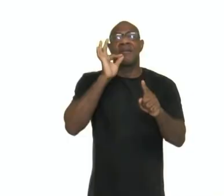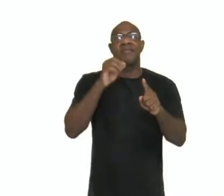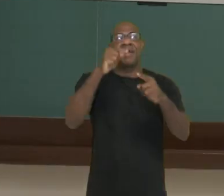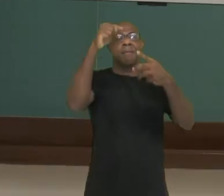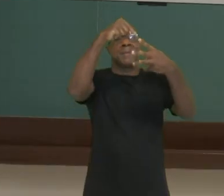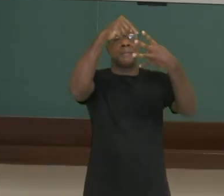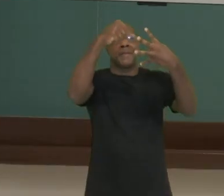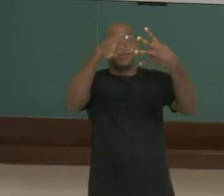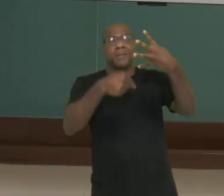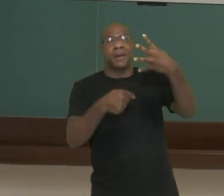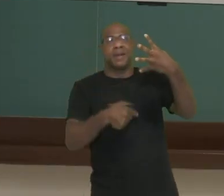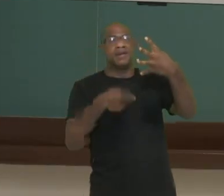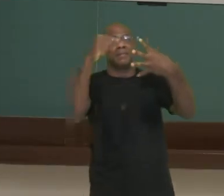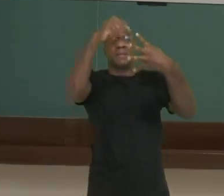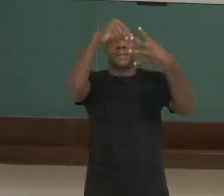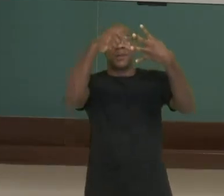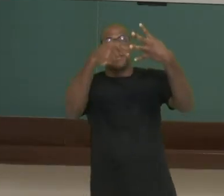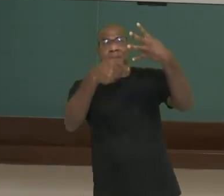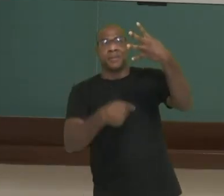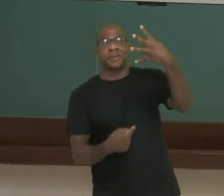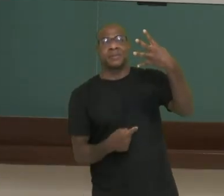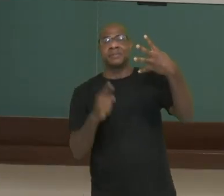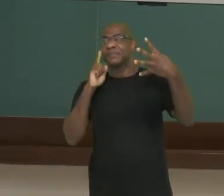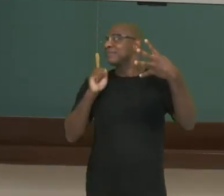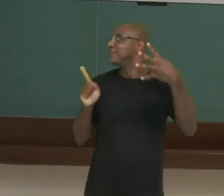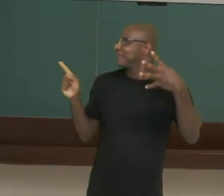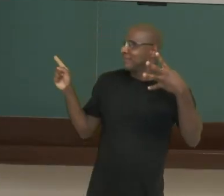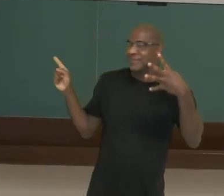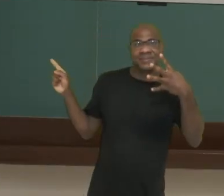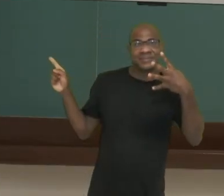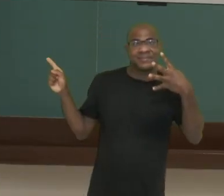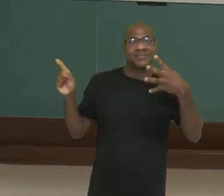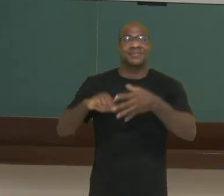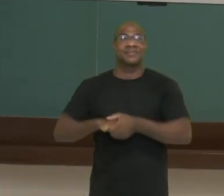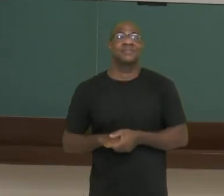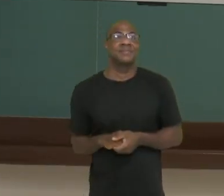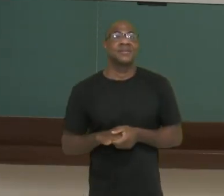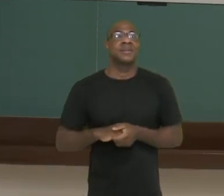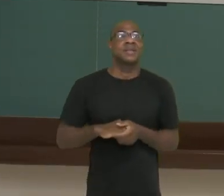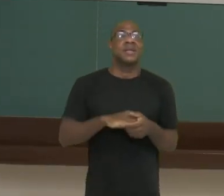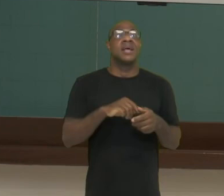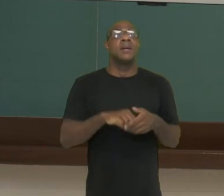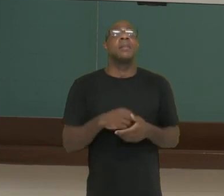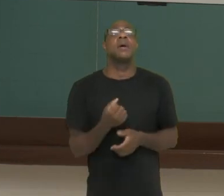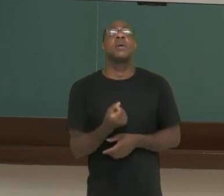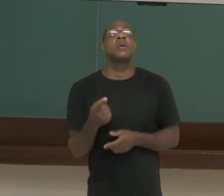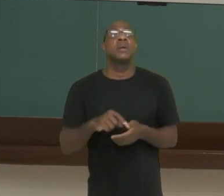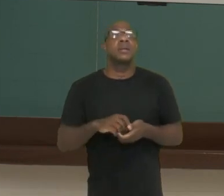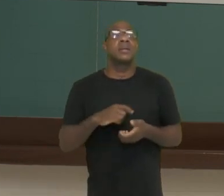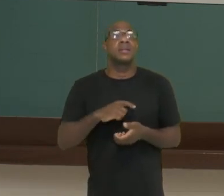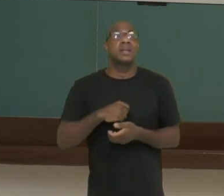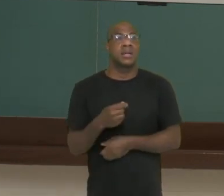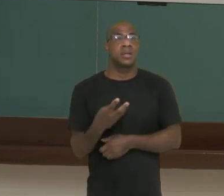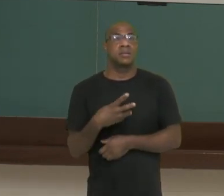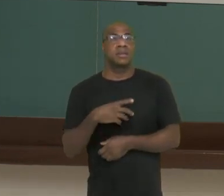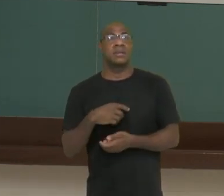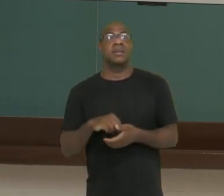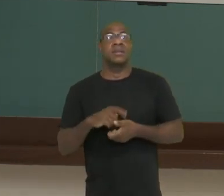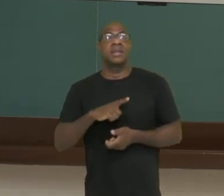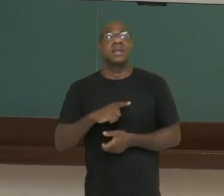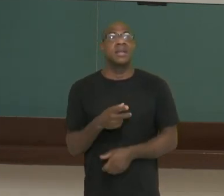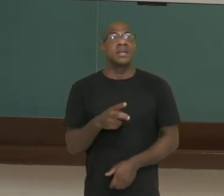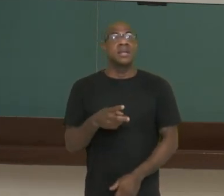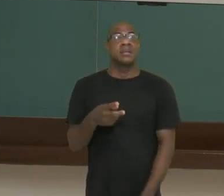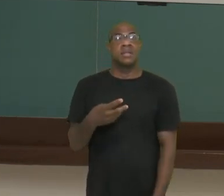expresso, cappuccino, mocha, latte macchiato, ristretto. Só que daí você diz, professor, mas tem 59,